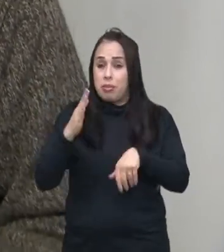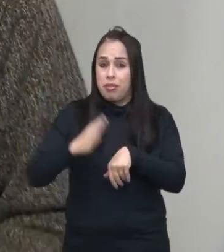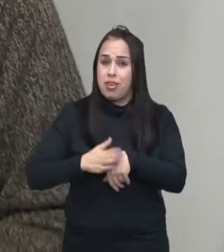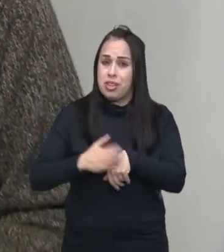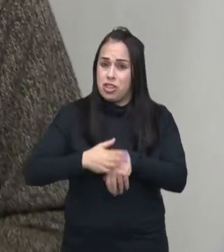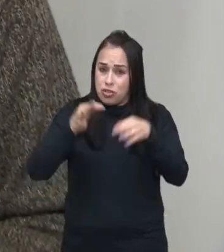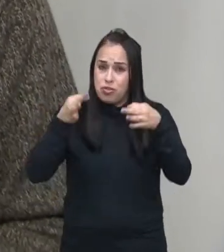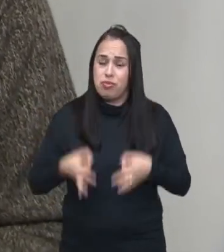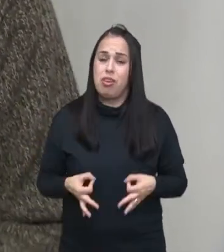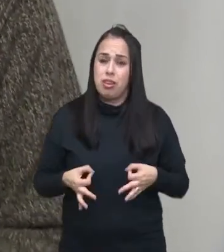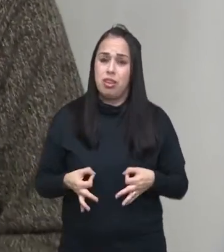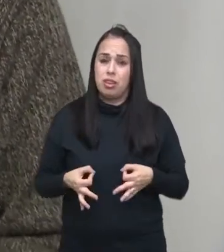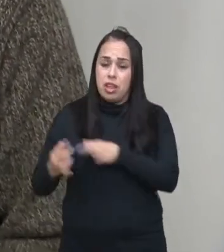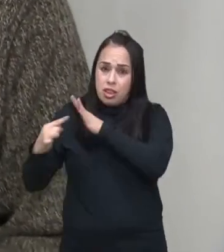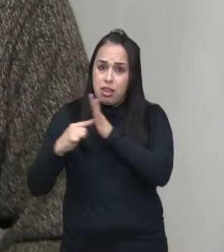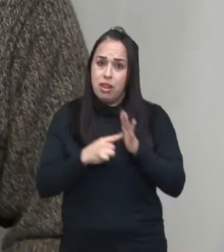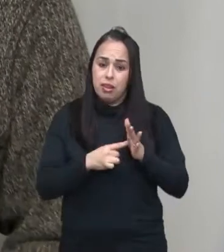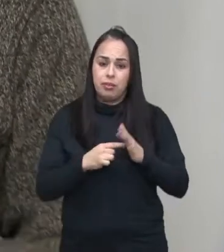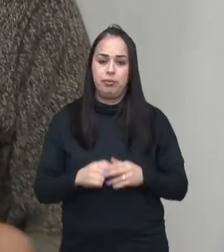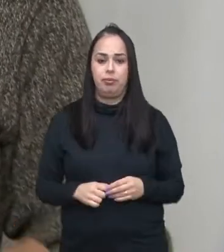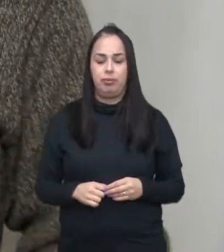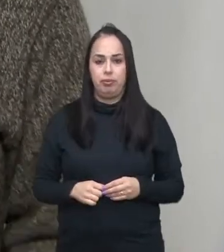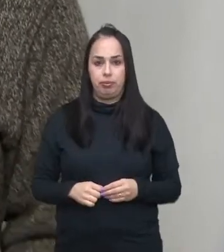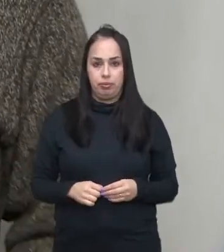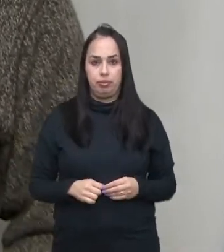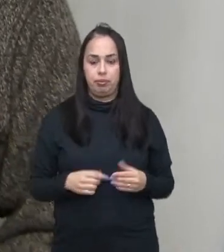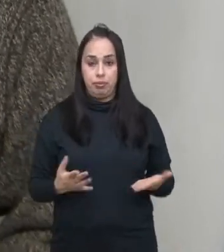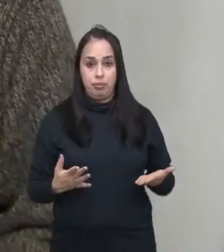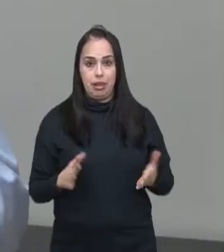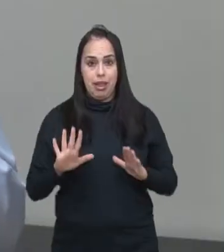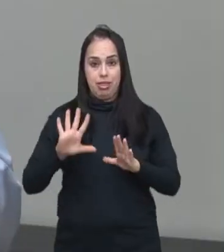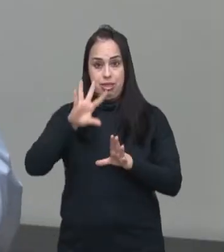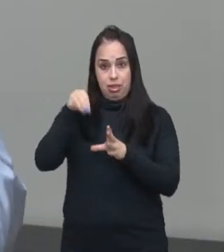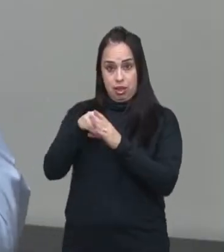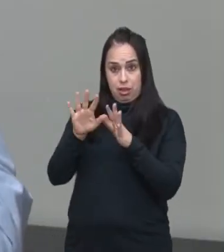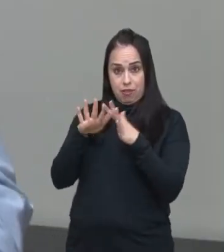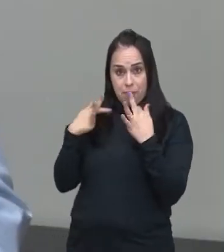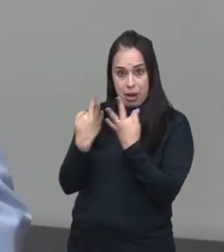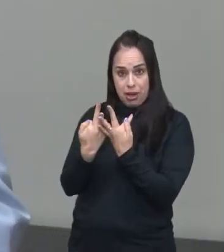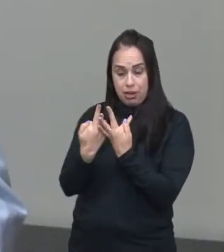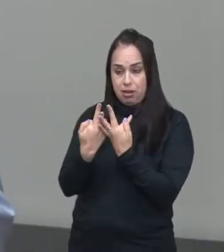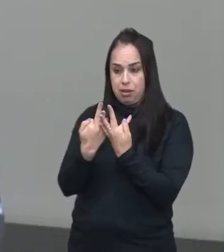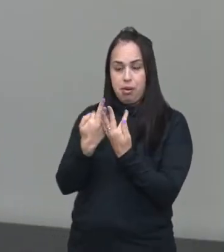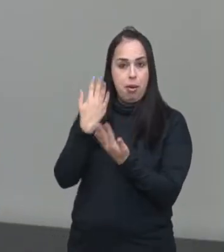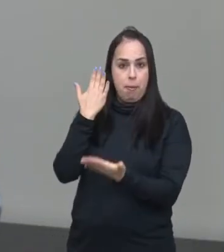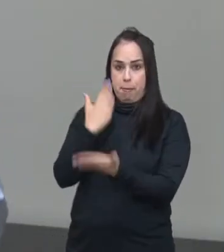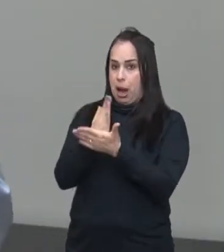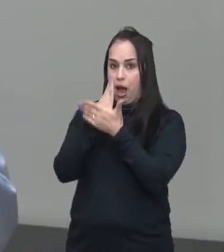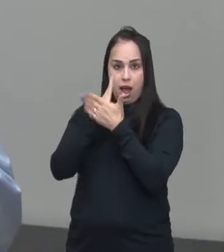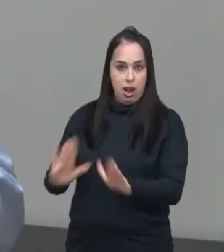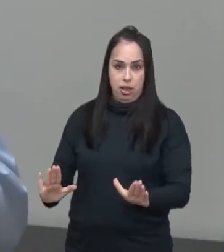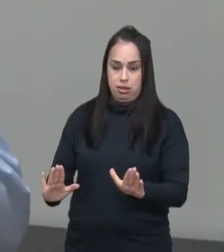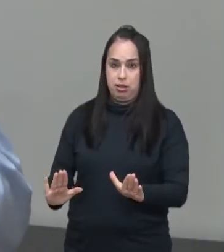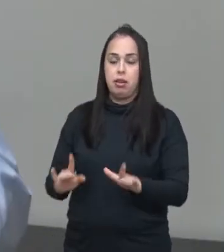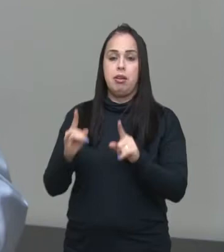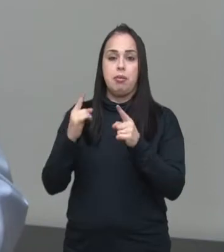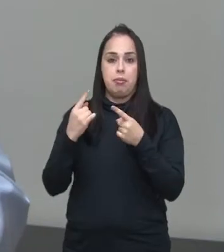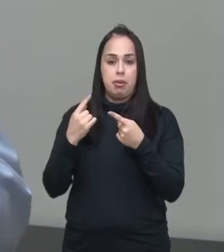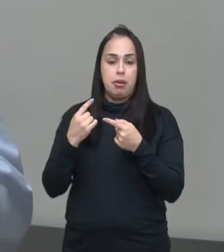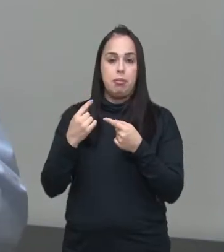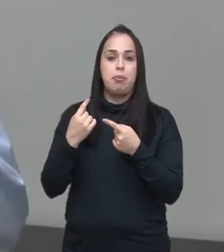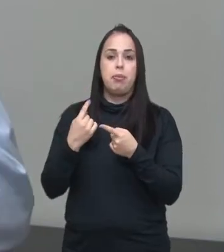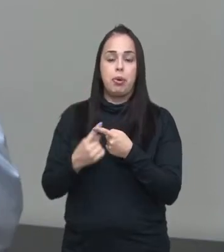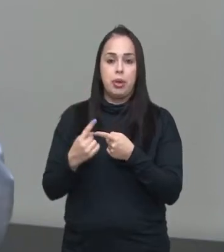essas informações para que façam realmente essa denúncia. Esse tabu dentro de casa precisa cair para que a criança